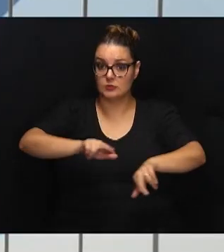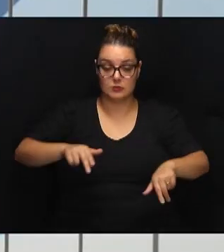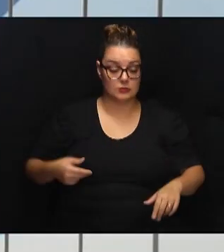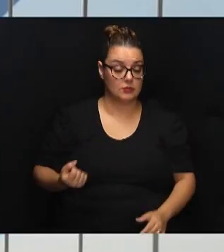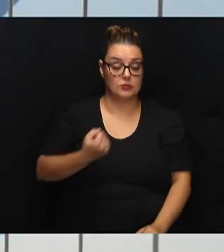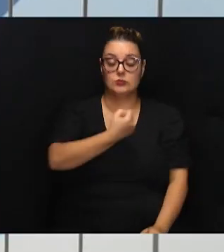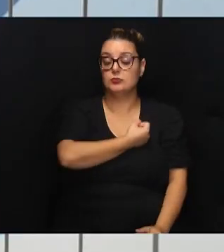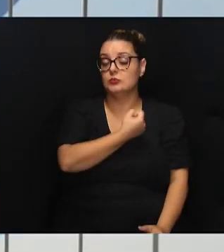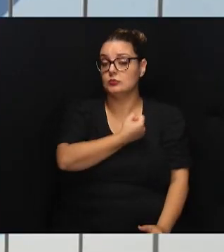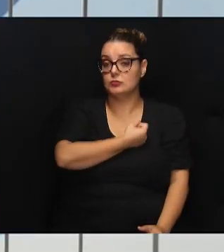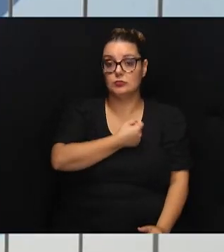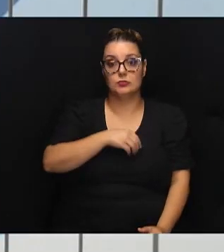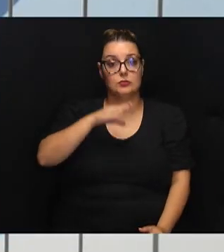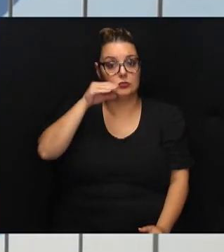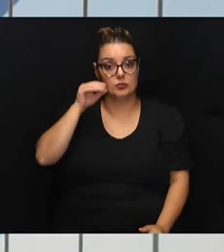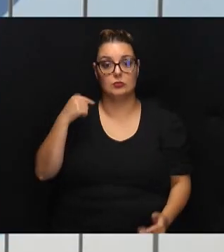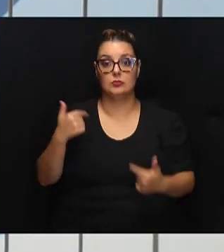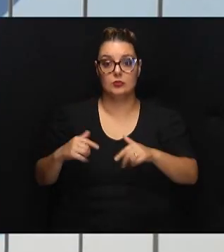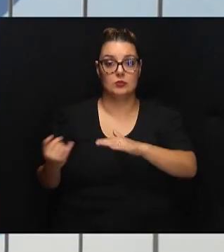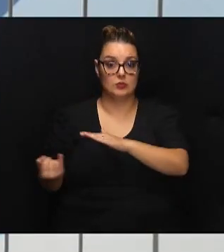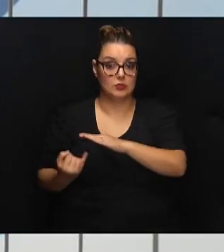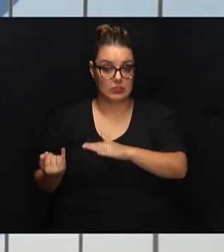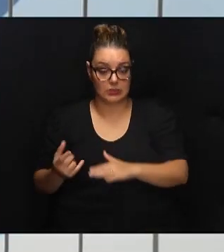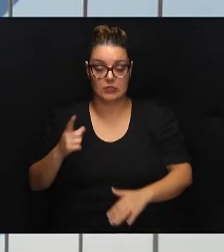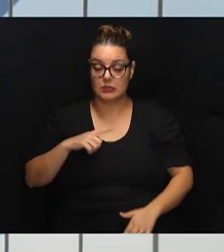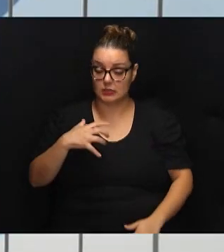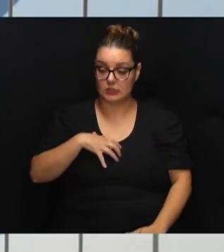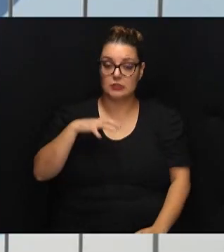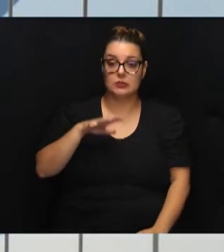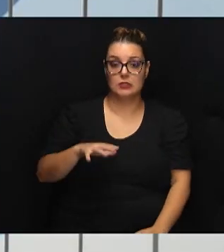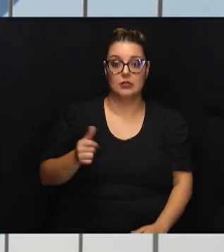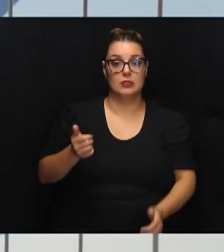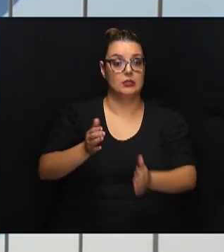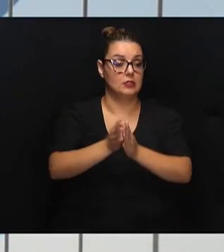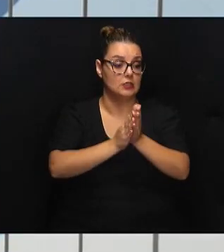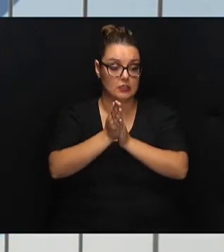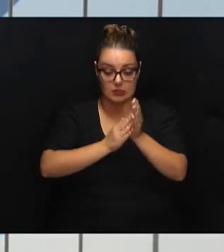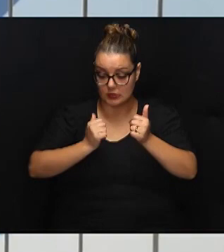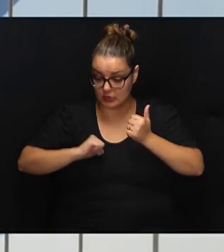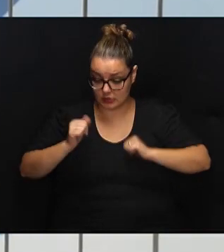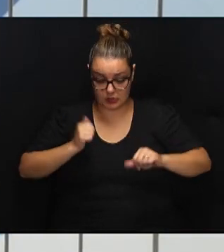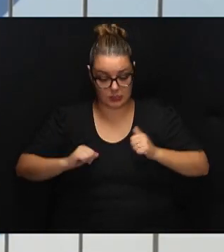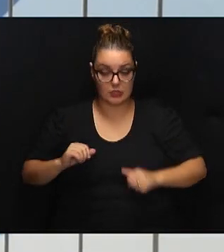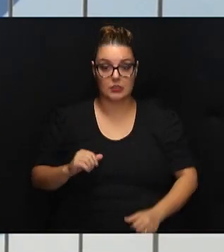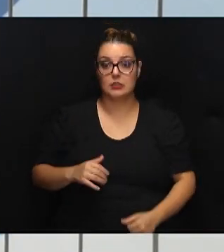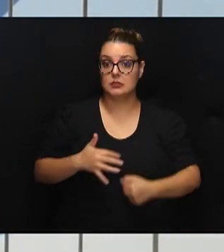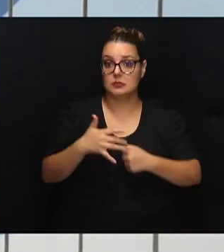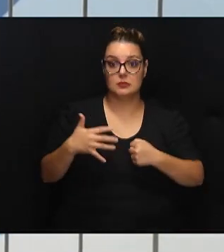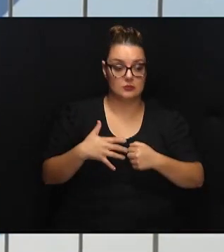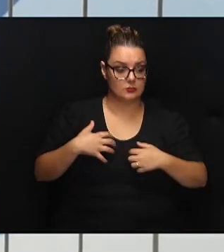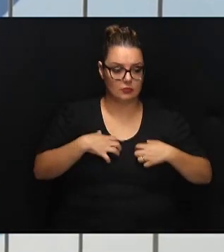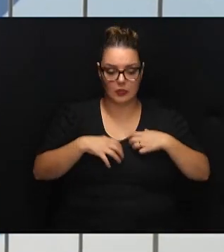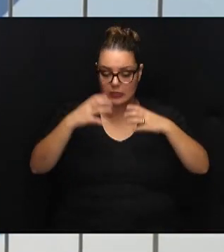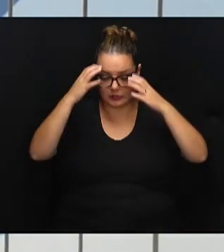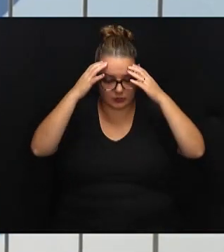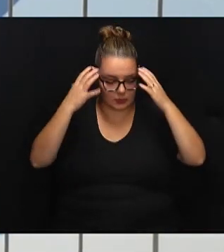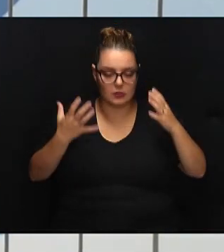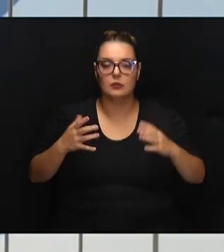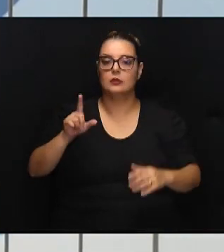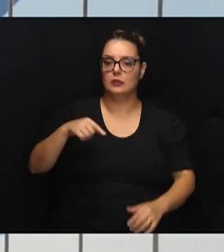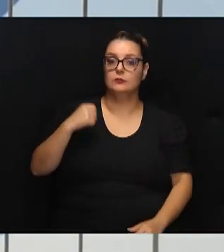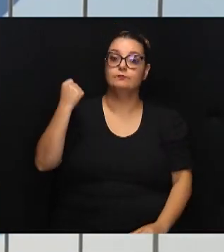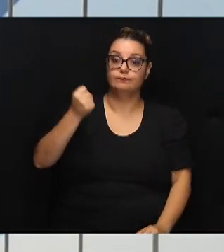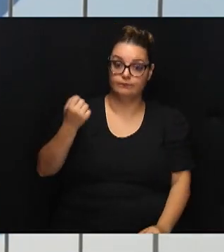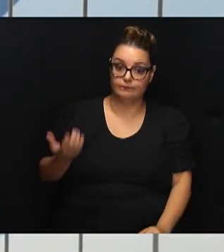de funcionários, de trabalhadores informais que têm crise de ansiedade, síndrome do pânico. Então, assim, é muito grave. E